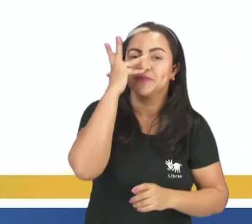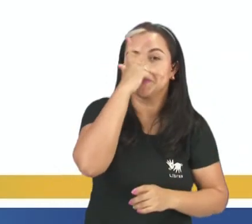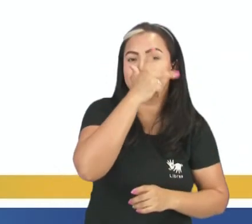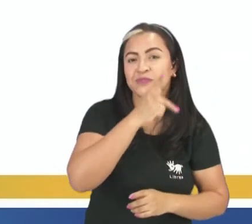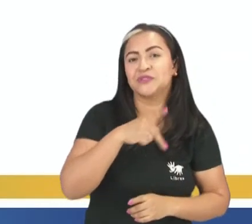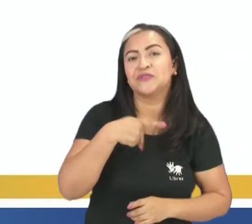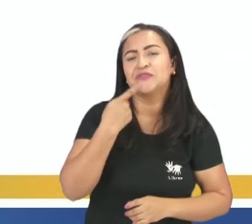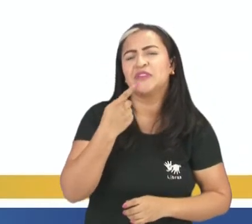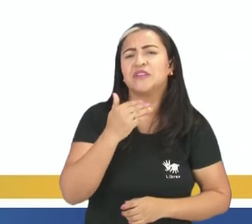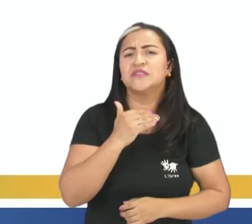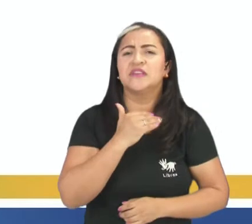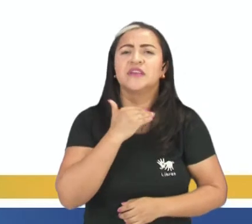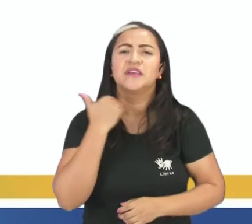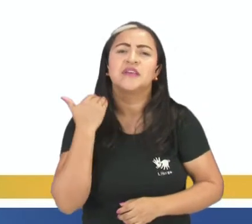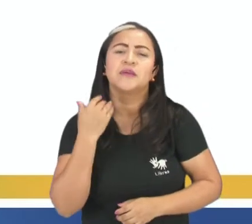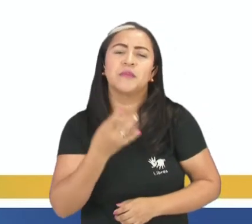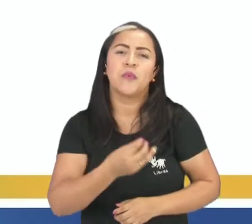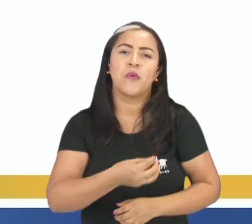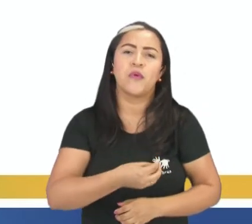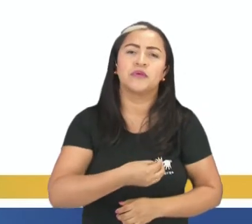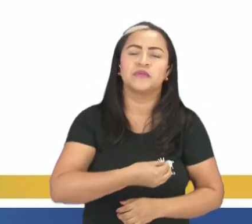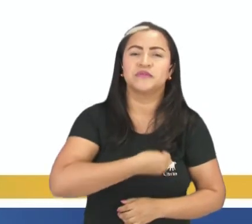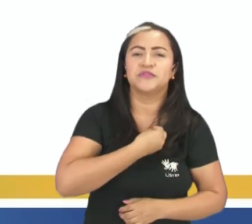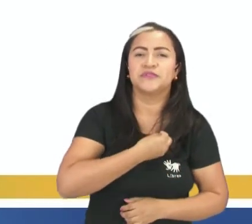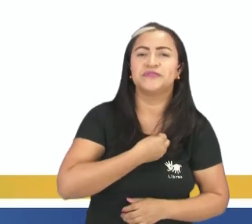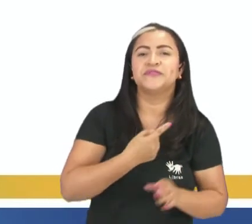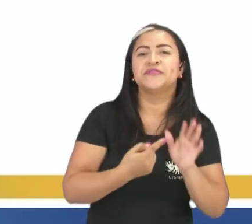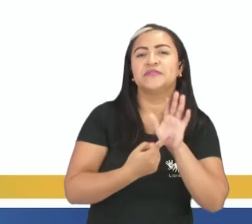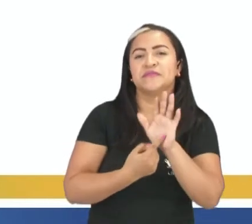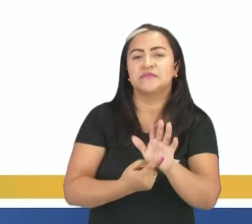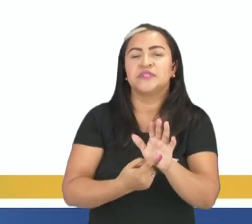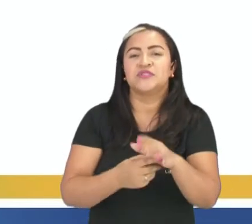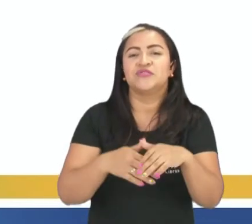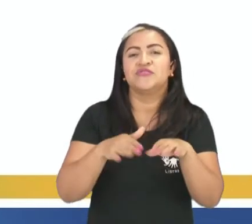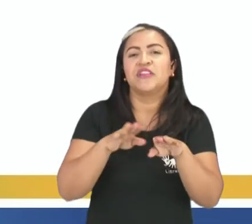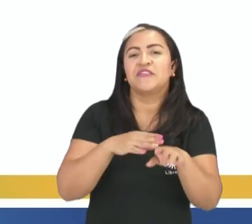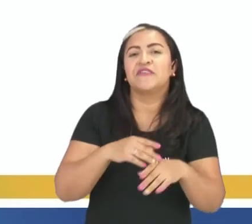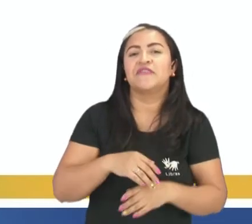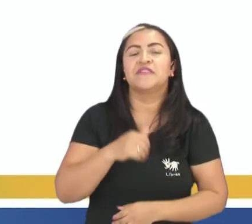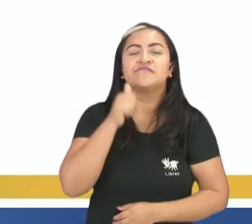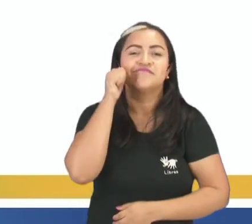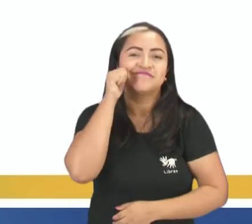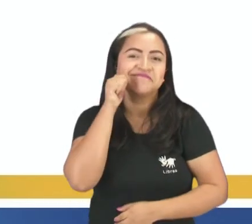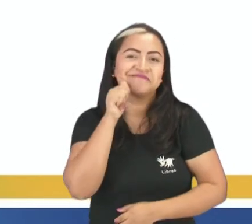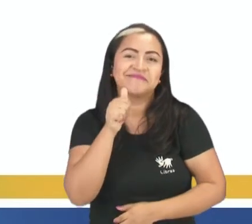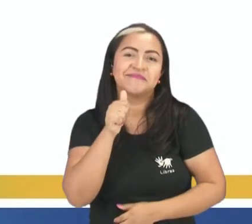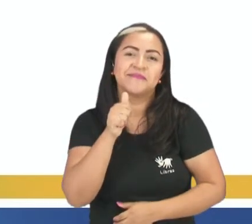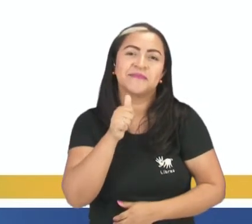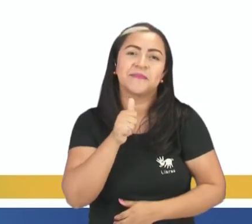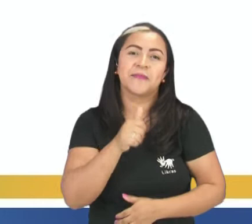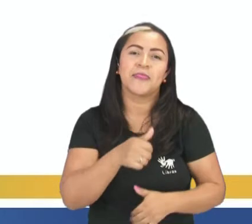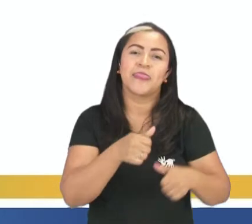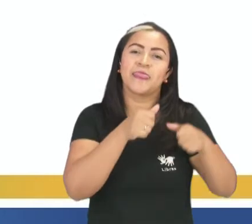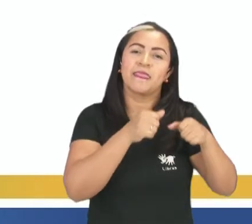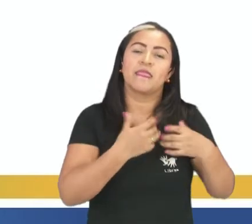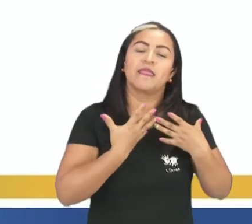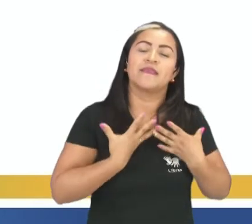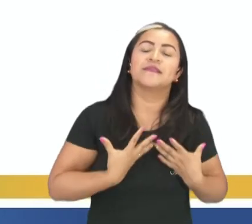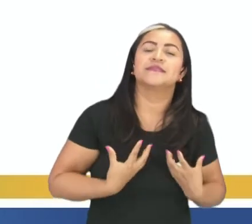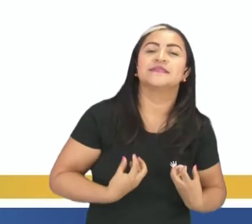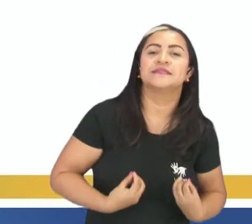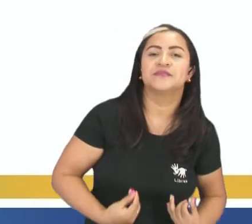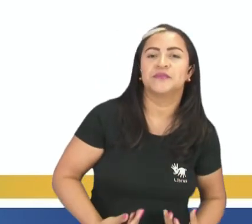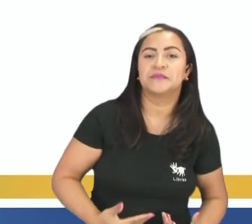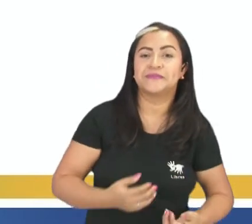Fala de quem a morte e a vida pende, rara, suave, enfim, senhora vossa. Repouso nela alegre e